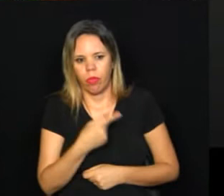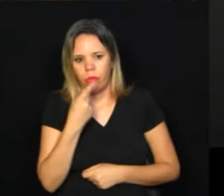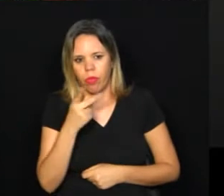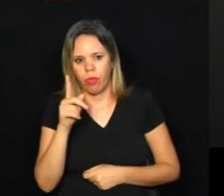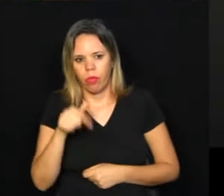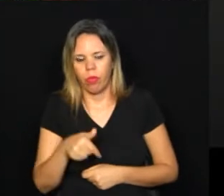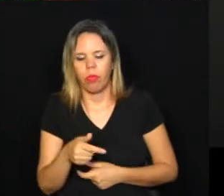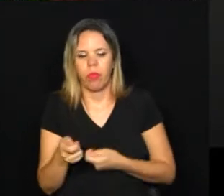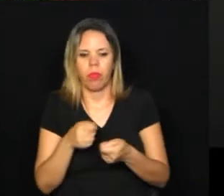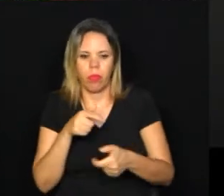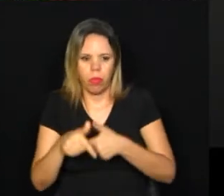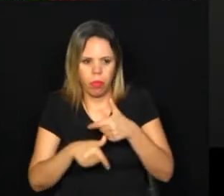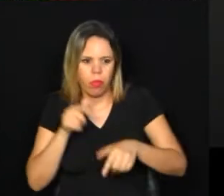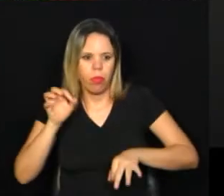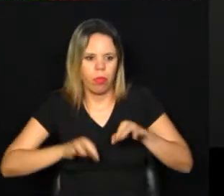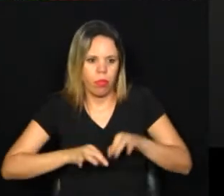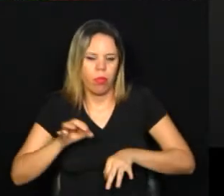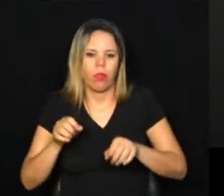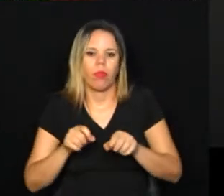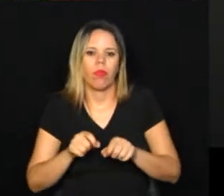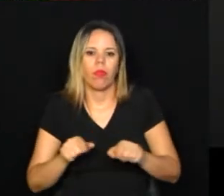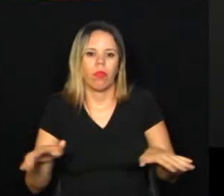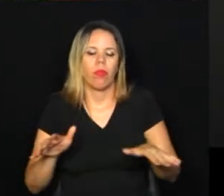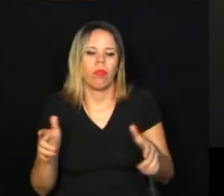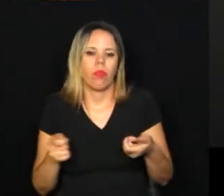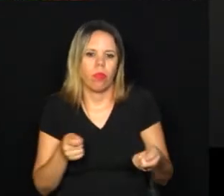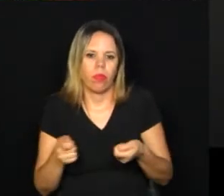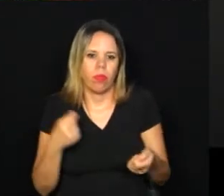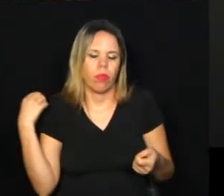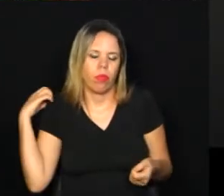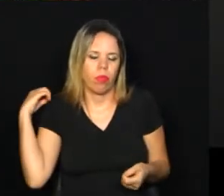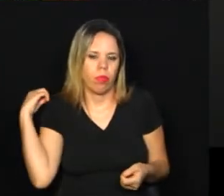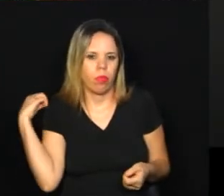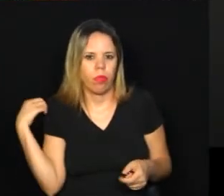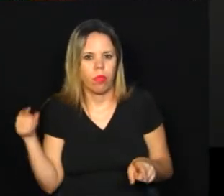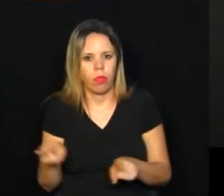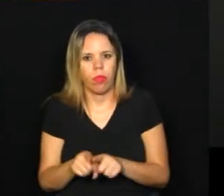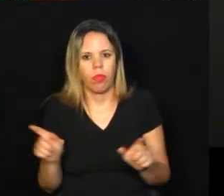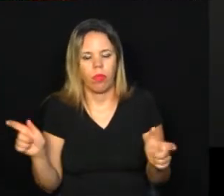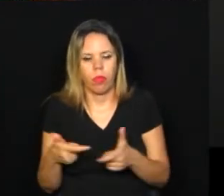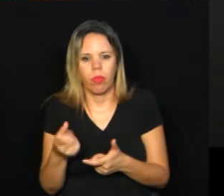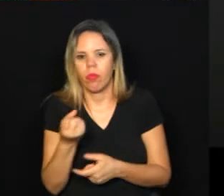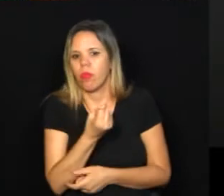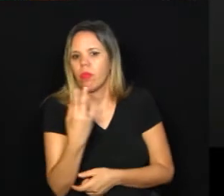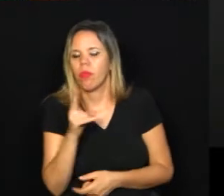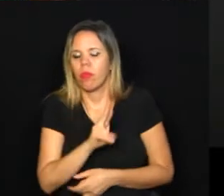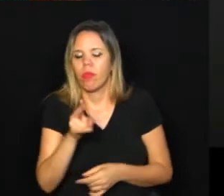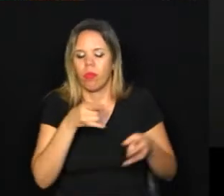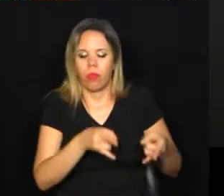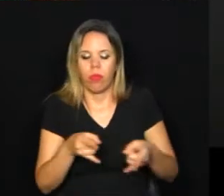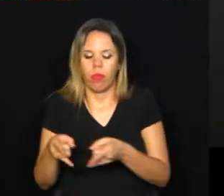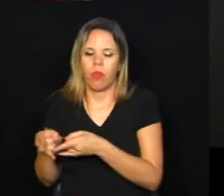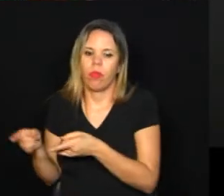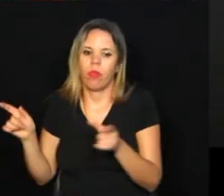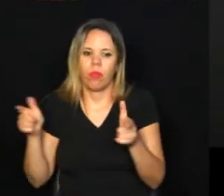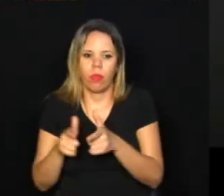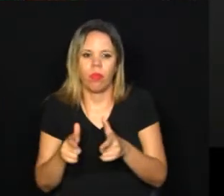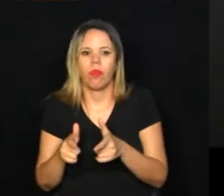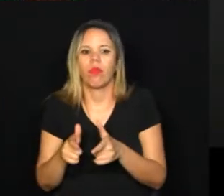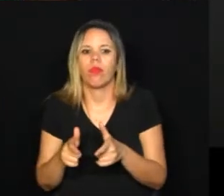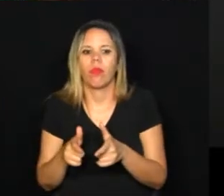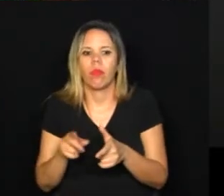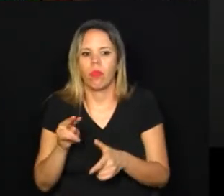de dinâmica da epidemia. Também reduzimos a ocupação nos leitos de unidade de